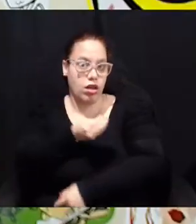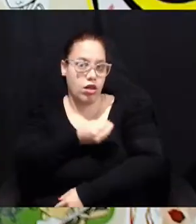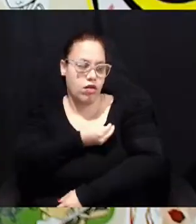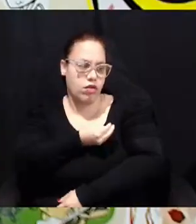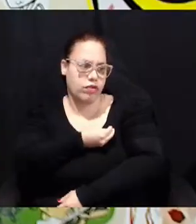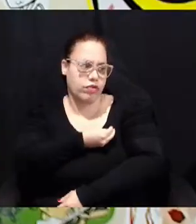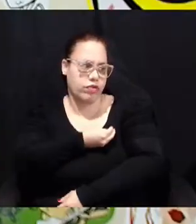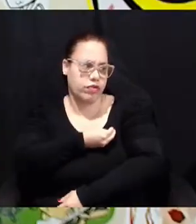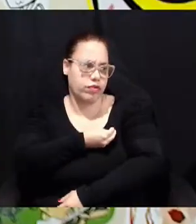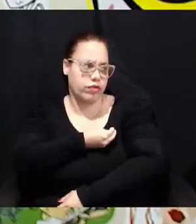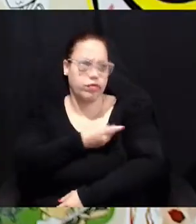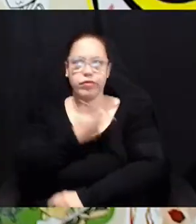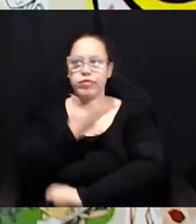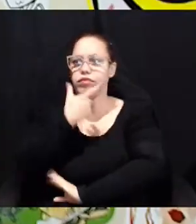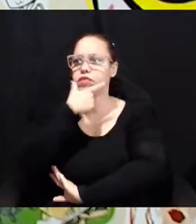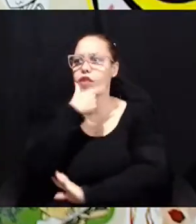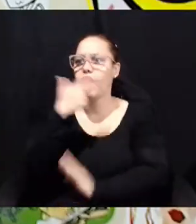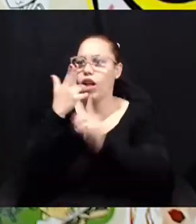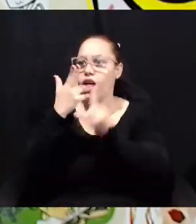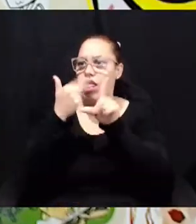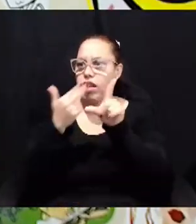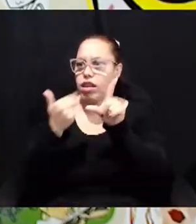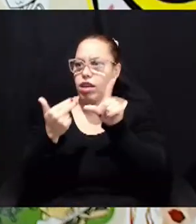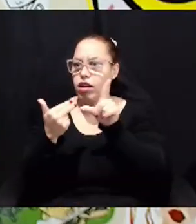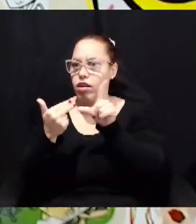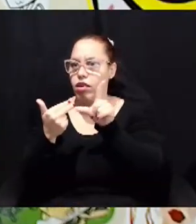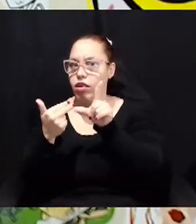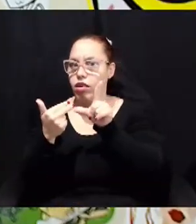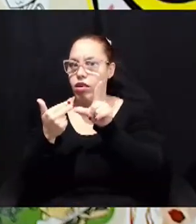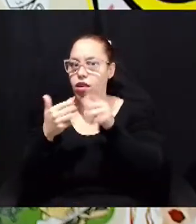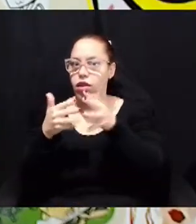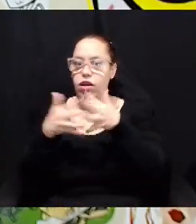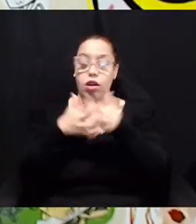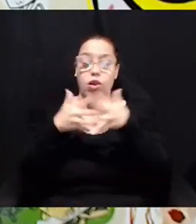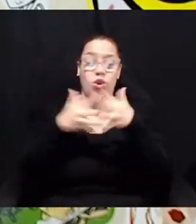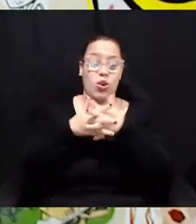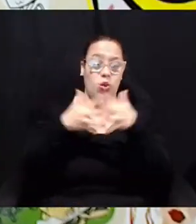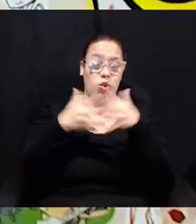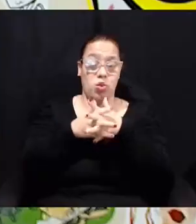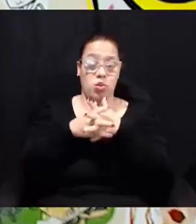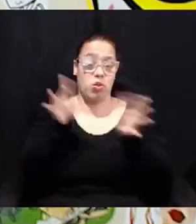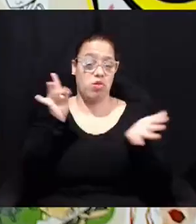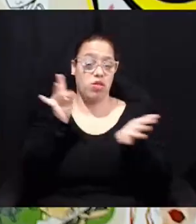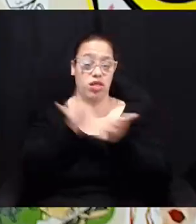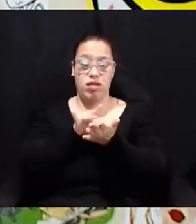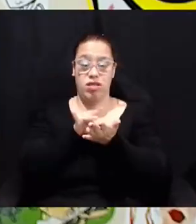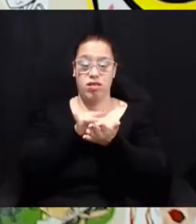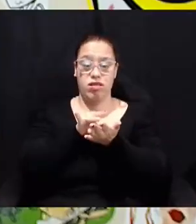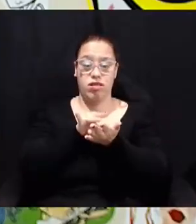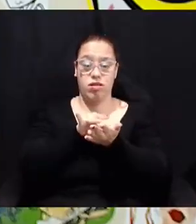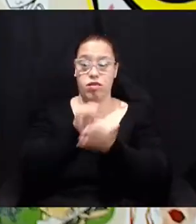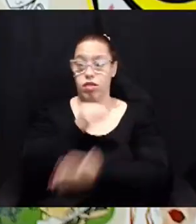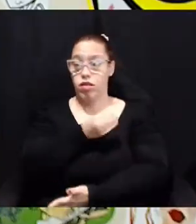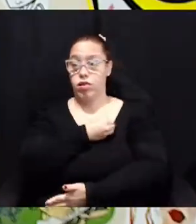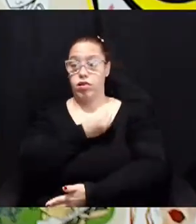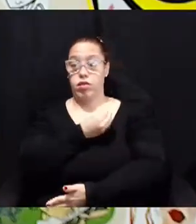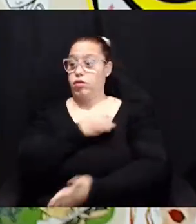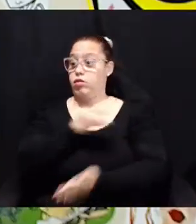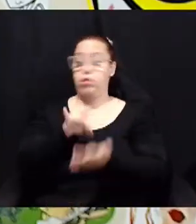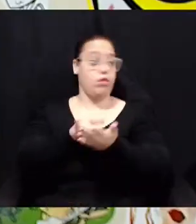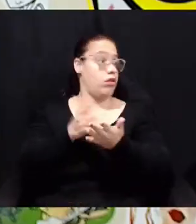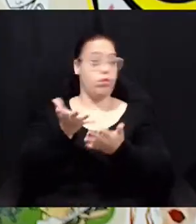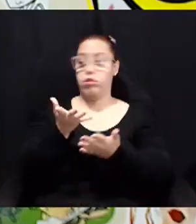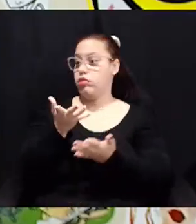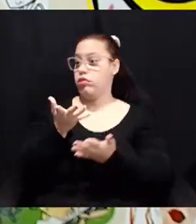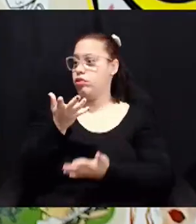que o que ela está desenhando no quadrinho começa a se confundir com a realidade, e ela começa a lidar com a realidade. Você vai, o que